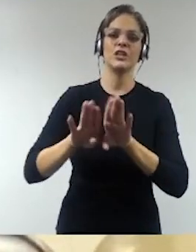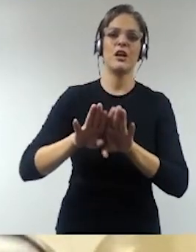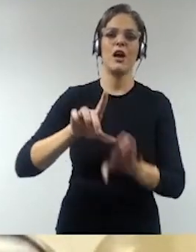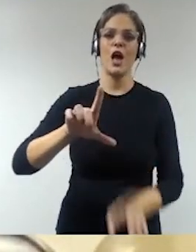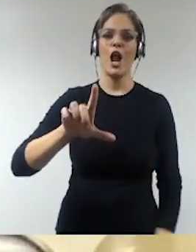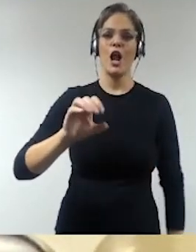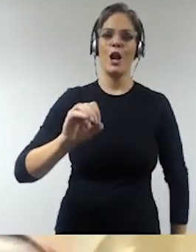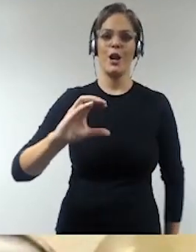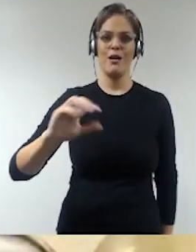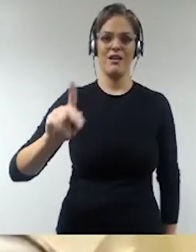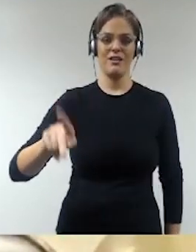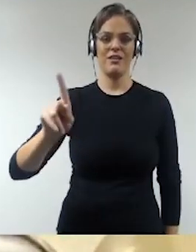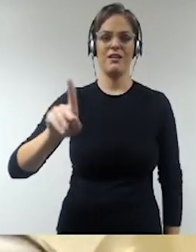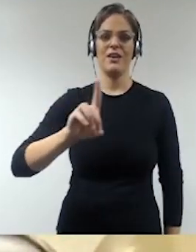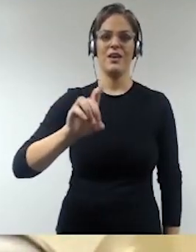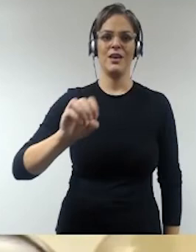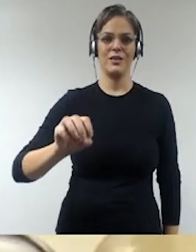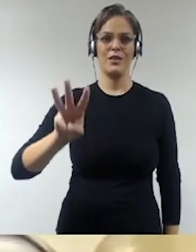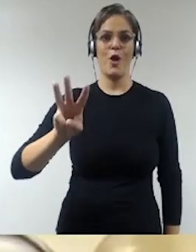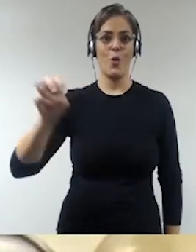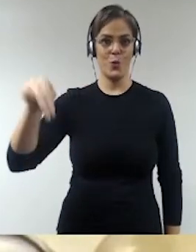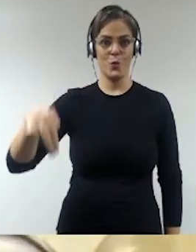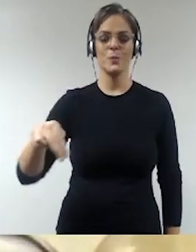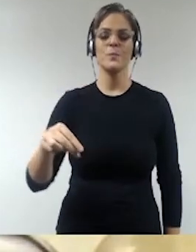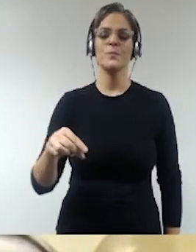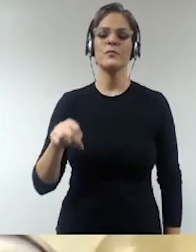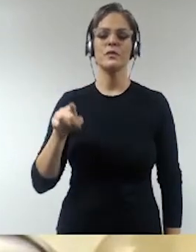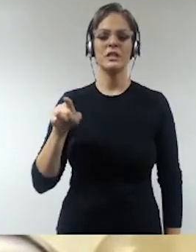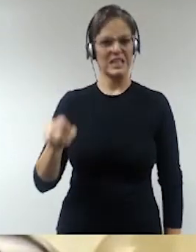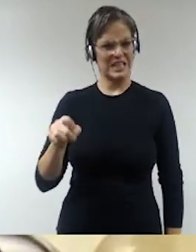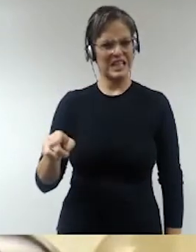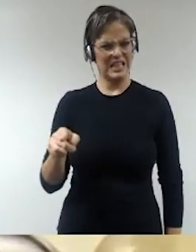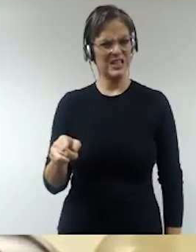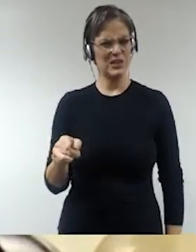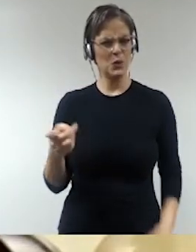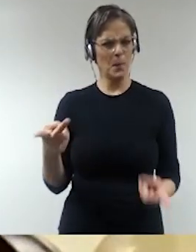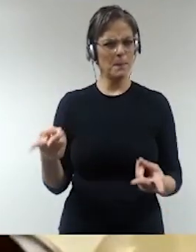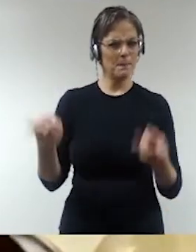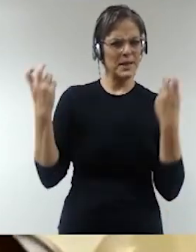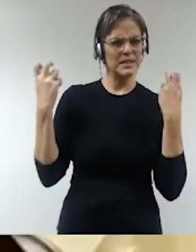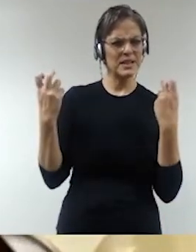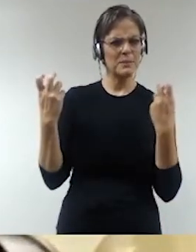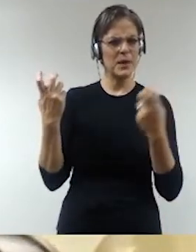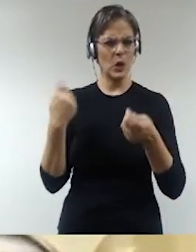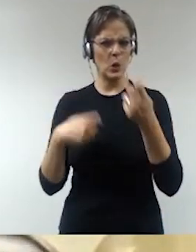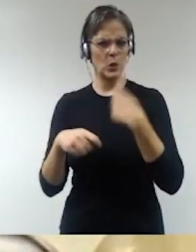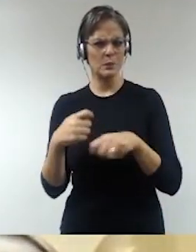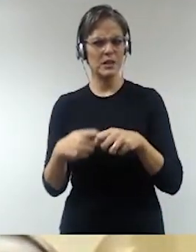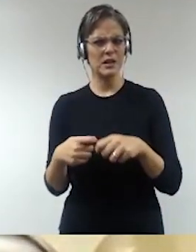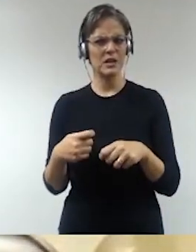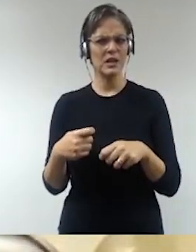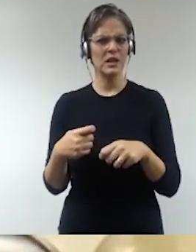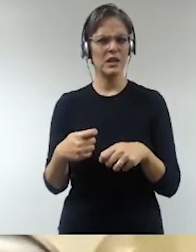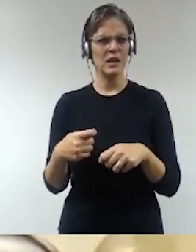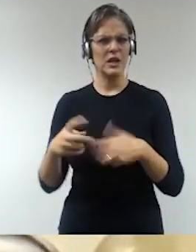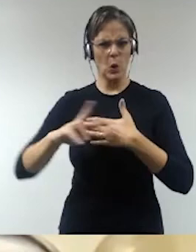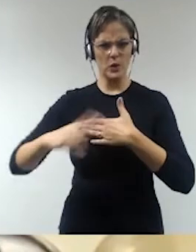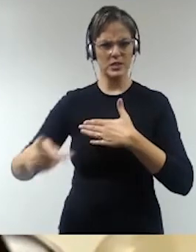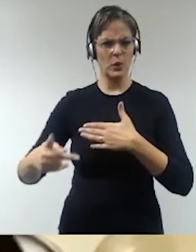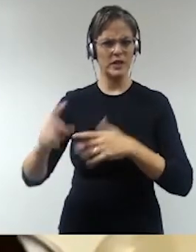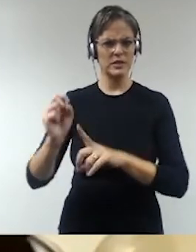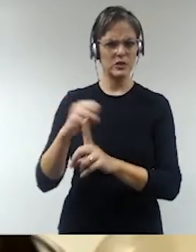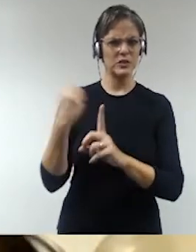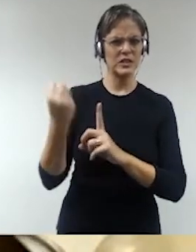o lockdown leva em conta as consequências econômicas e sociais dessa decisão? Ou seja, ela